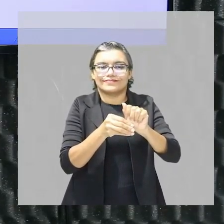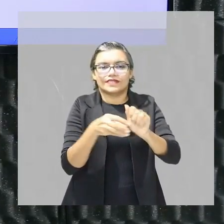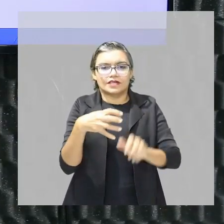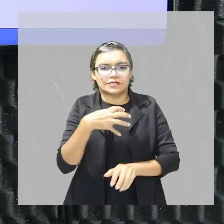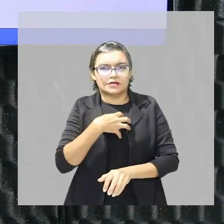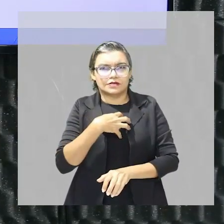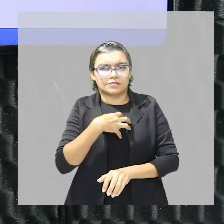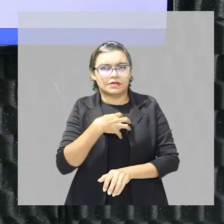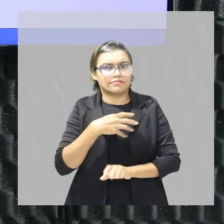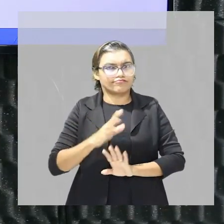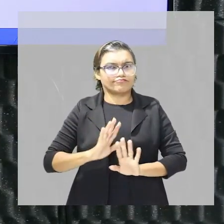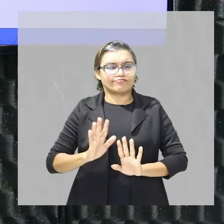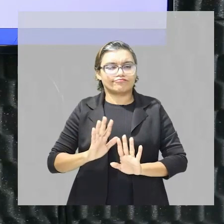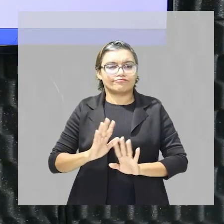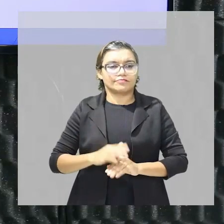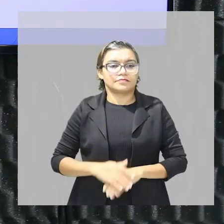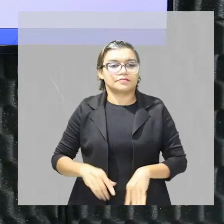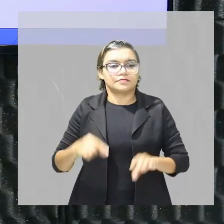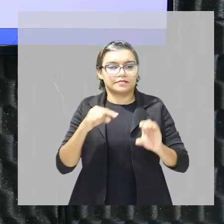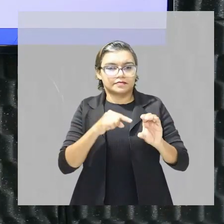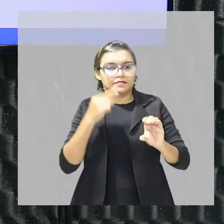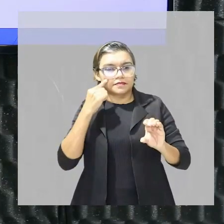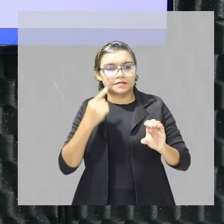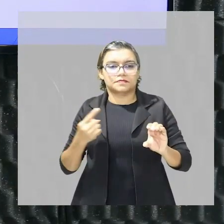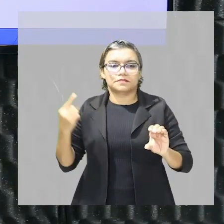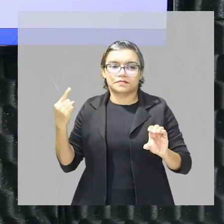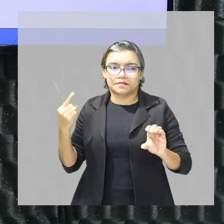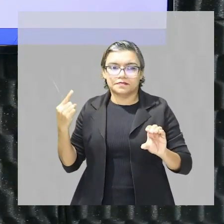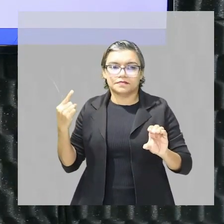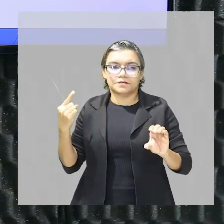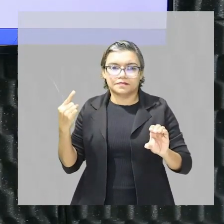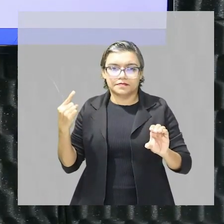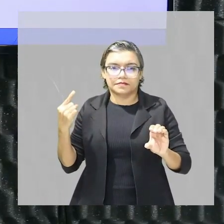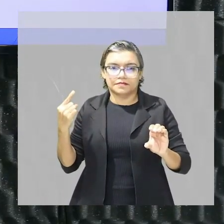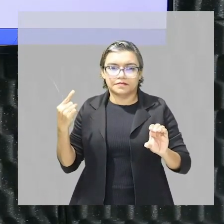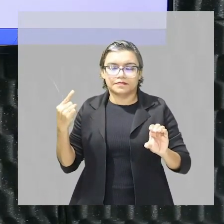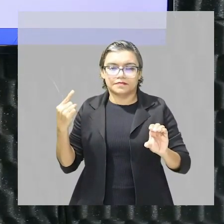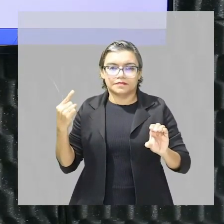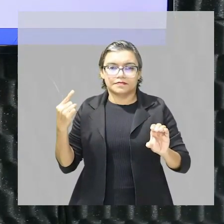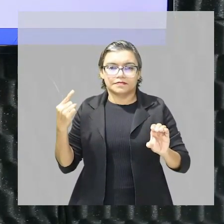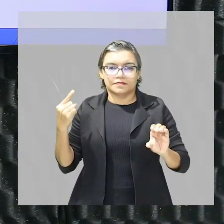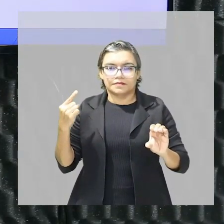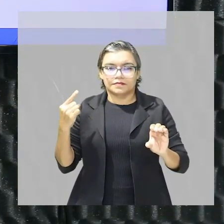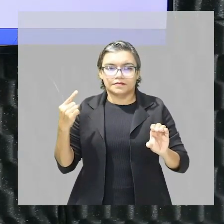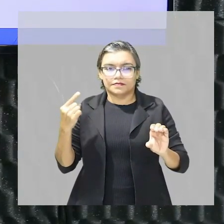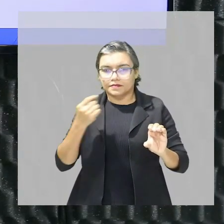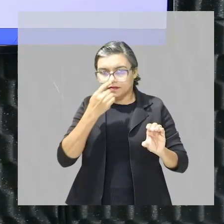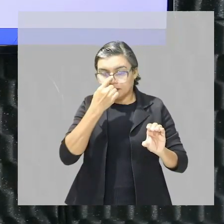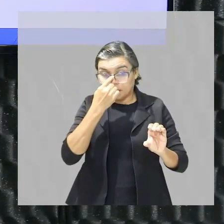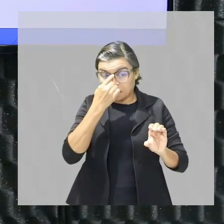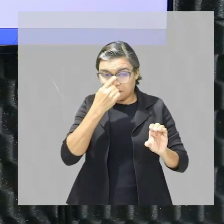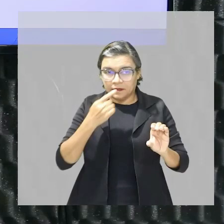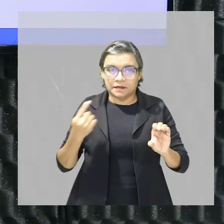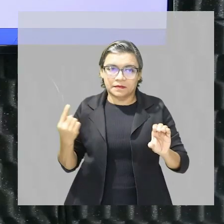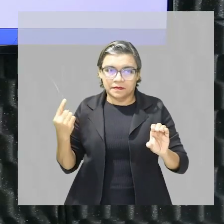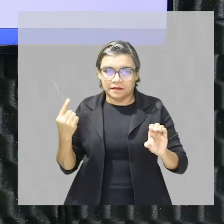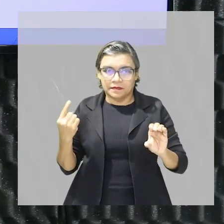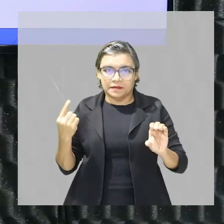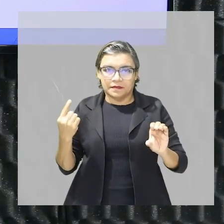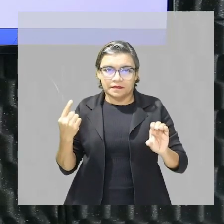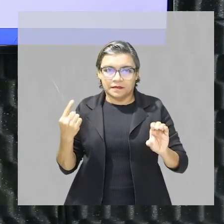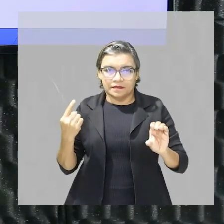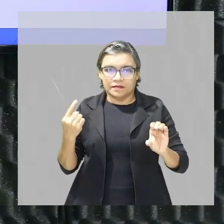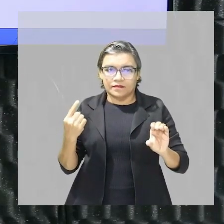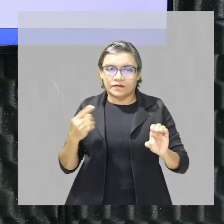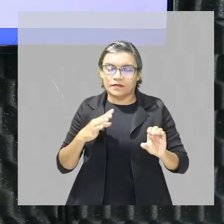muito bem aqui tá letra C sujeito ato de conhecer sensibilidade resultado ato de